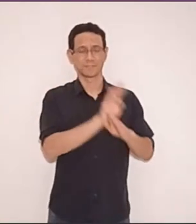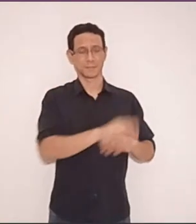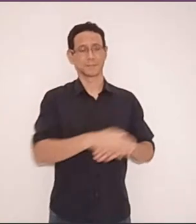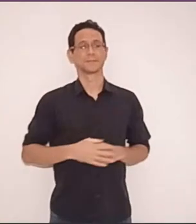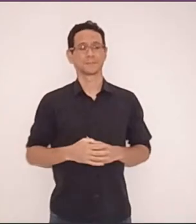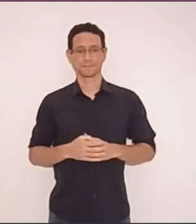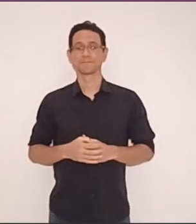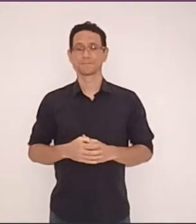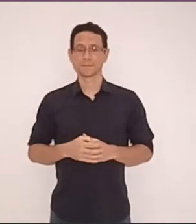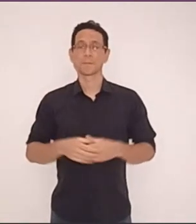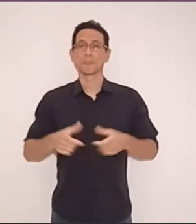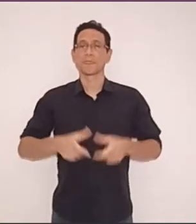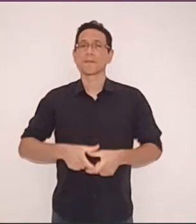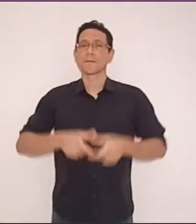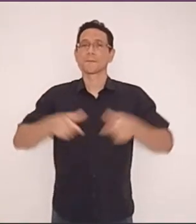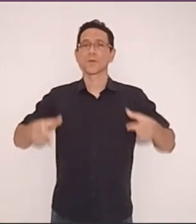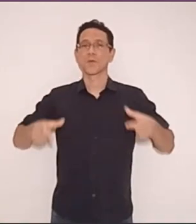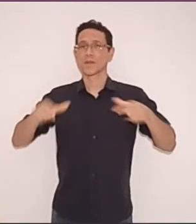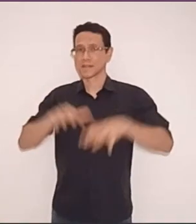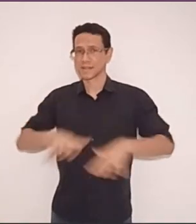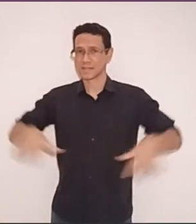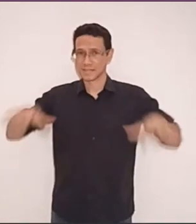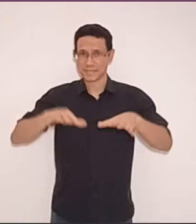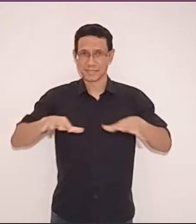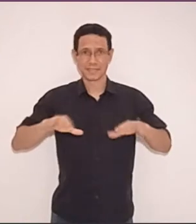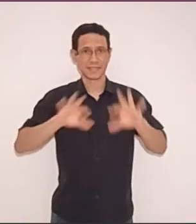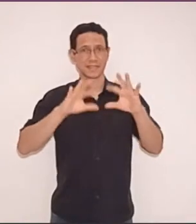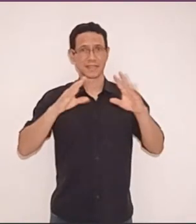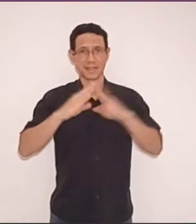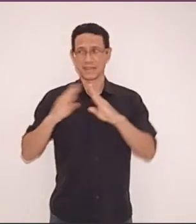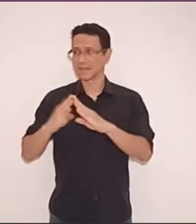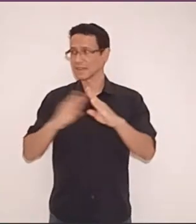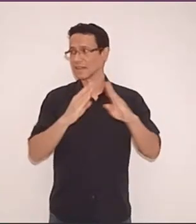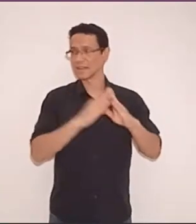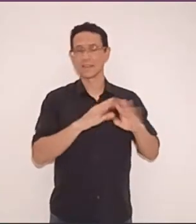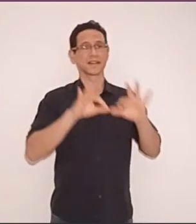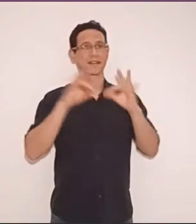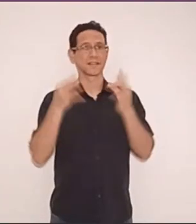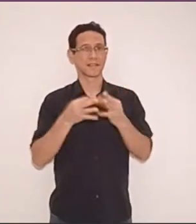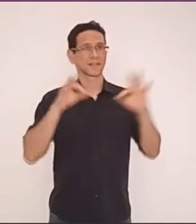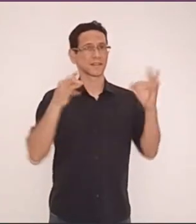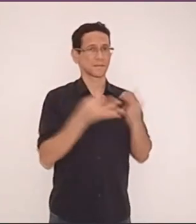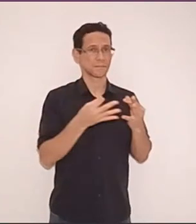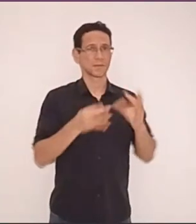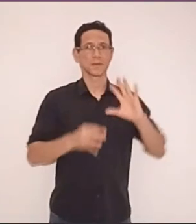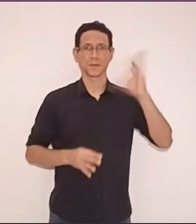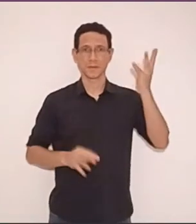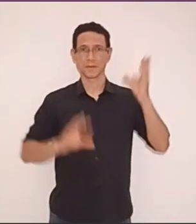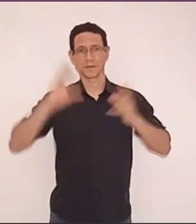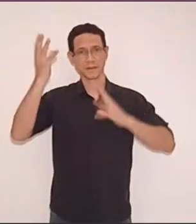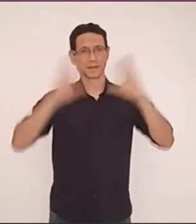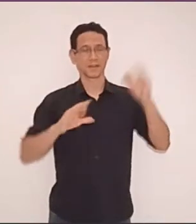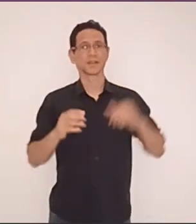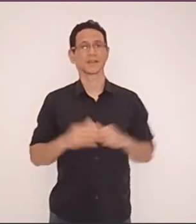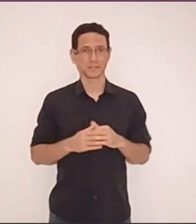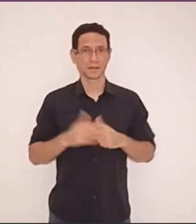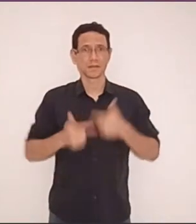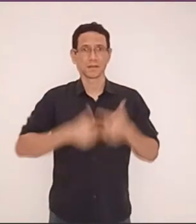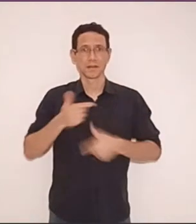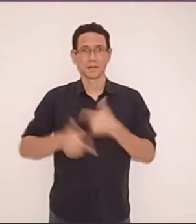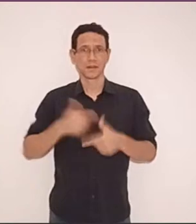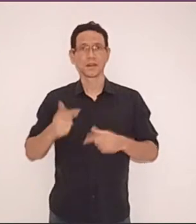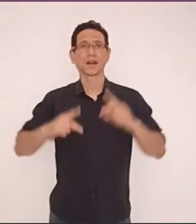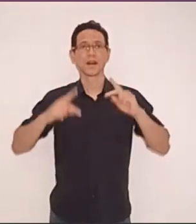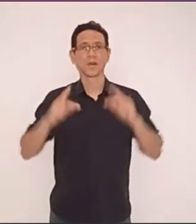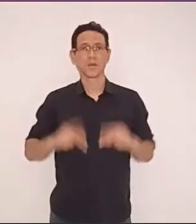trabalho onde a maioria da Casa das famílias tradicionais brasileiras elas acreditam que a trabalhadora doméstica é como se